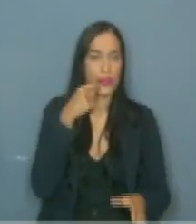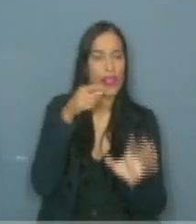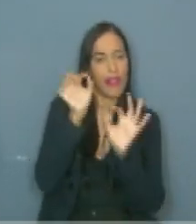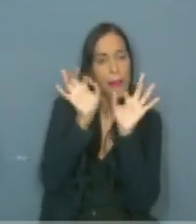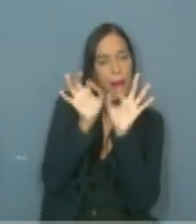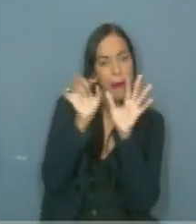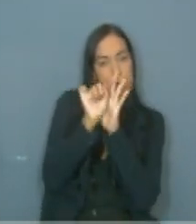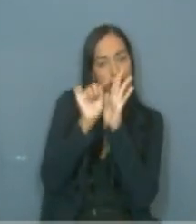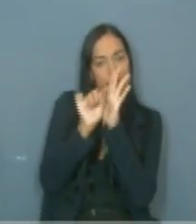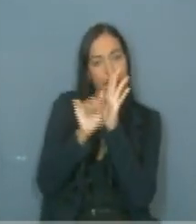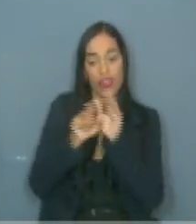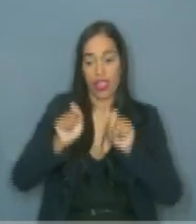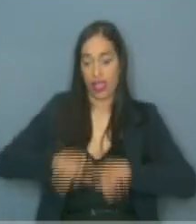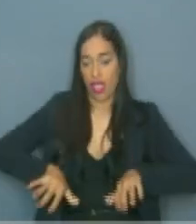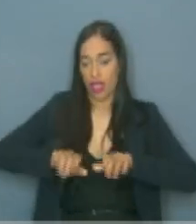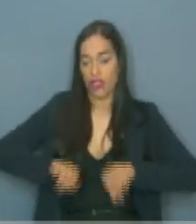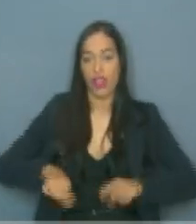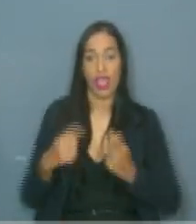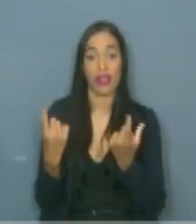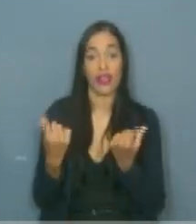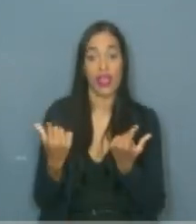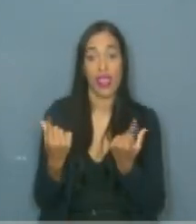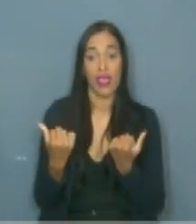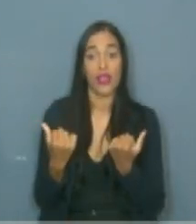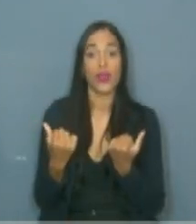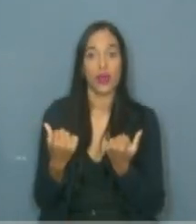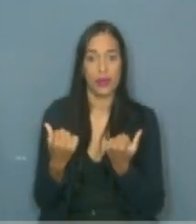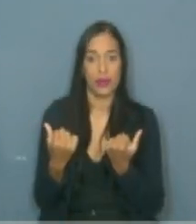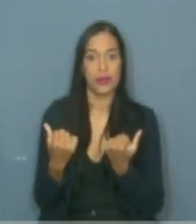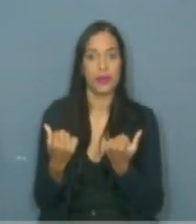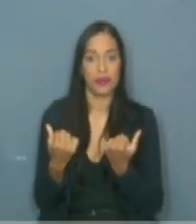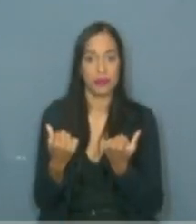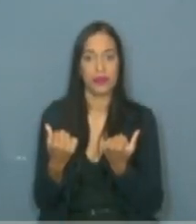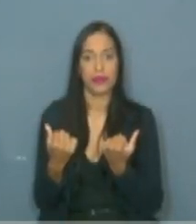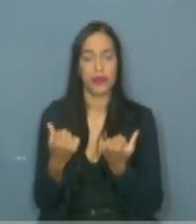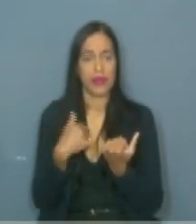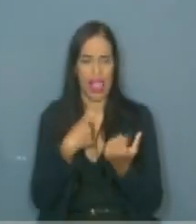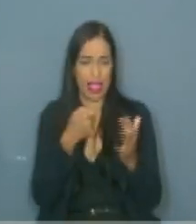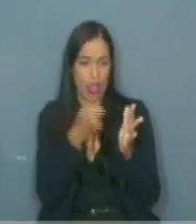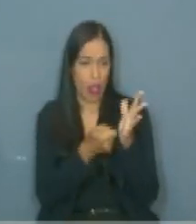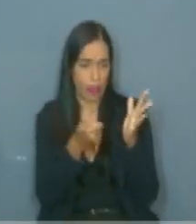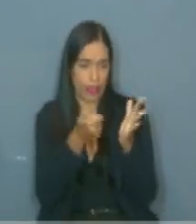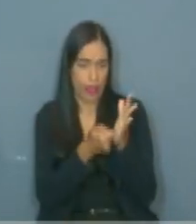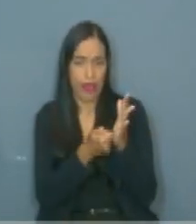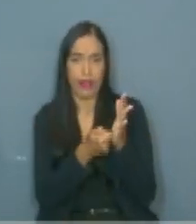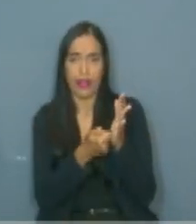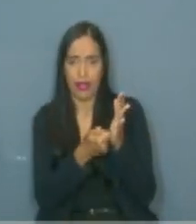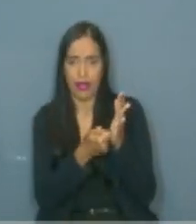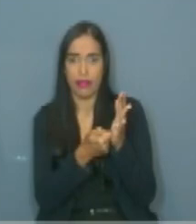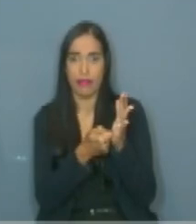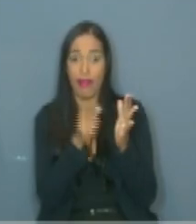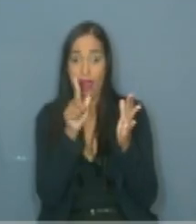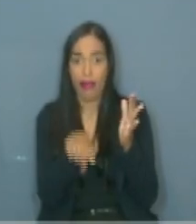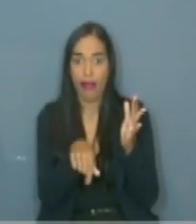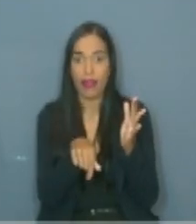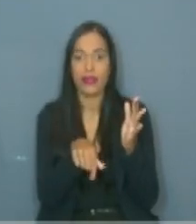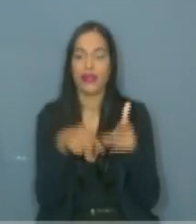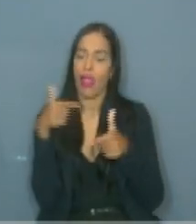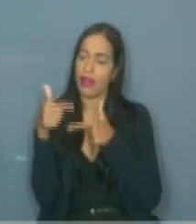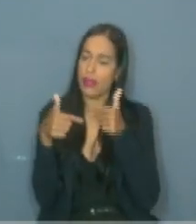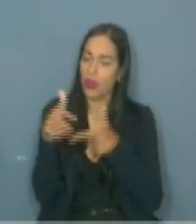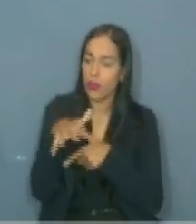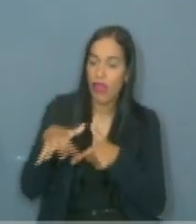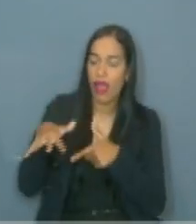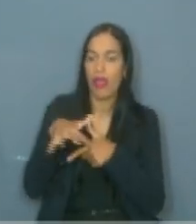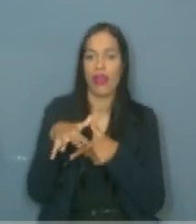X dinheiros em X ação, ela não está, em canto nenhum, obrigada a realizar essa atividade, a executar este